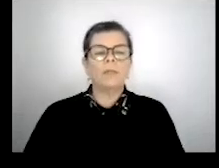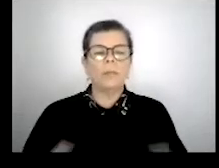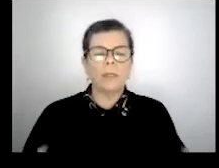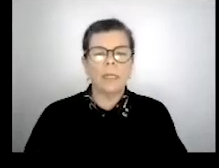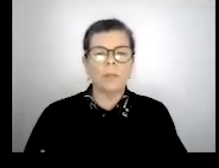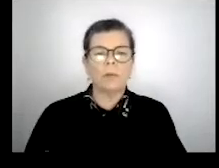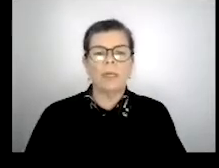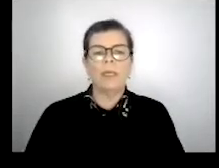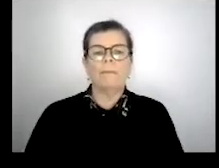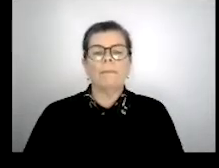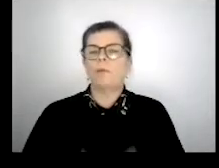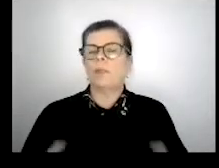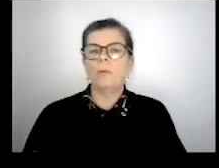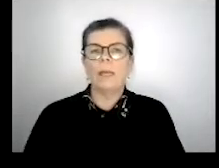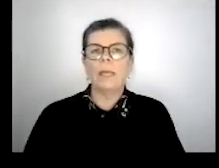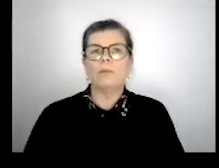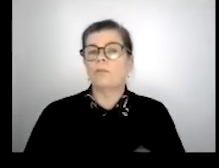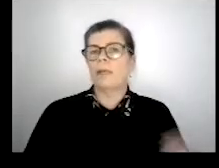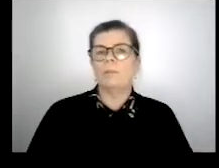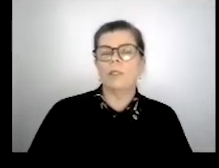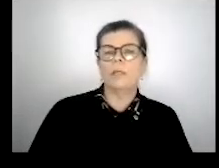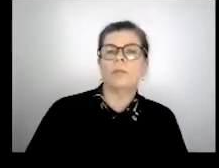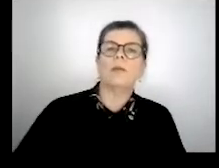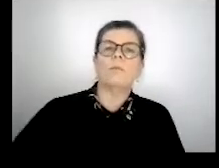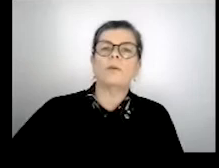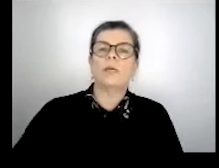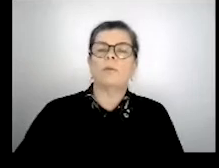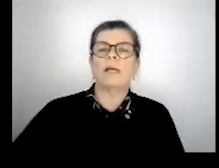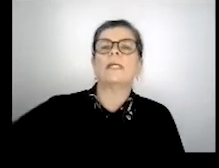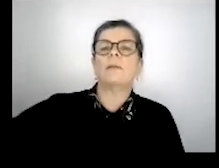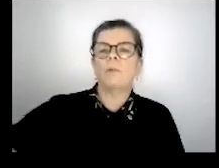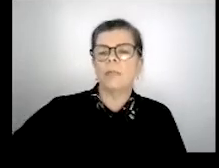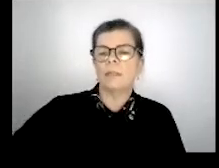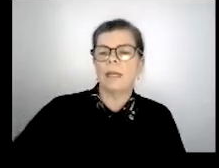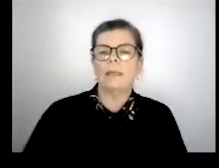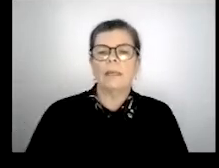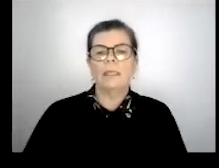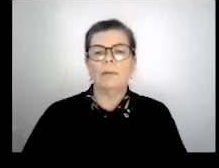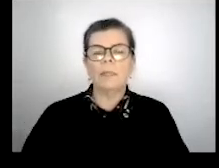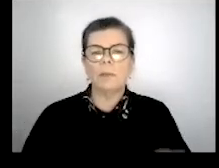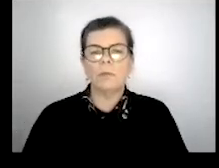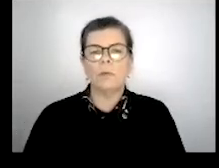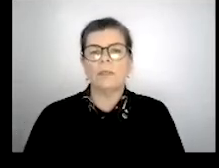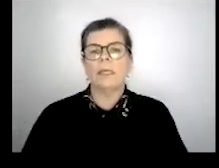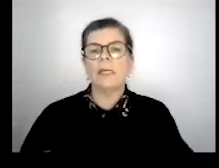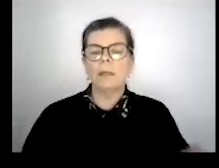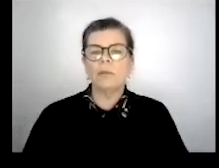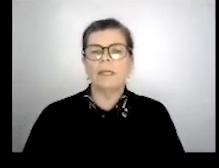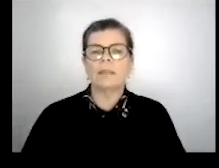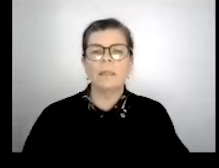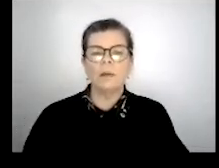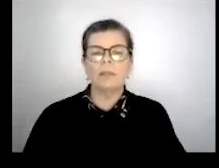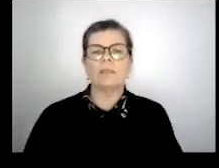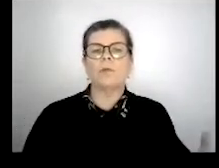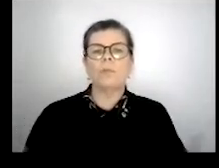tenho 5 pacientes para UTI, só tenho um leito, vão ficar na emergência, onde é que eu posso realocar daqui a pouco nesse SR? Então, as pessoas, cada um vai